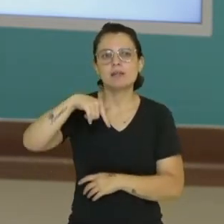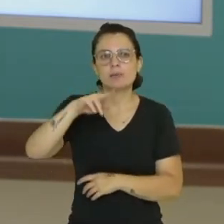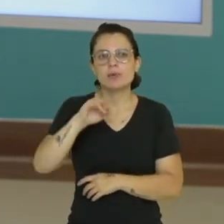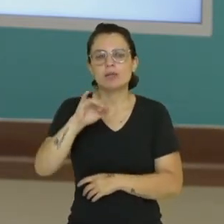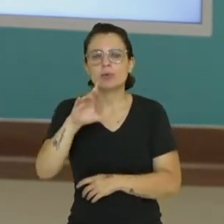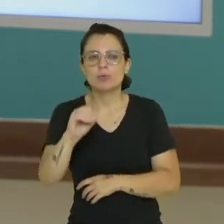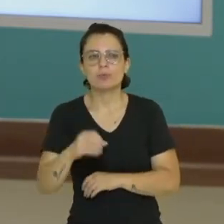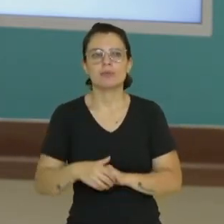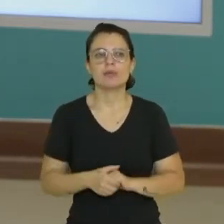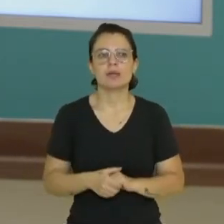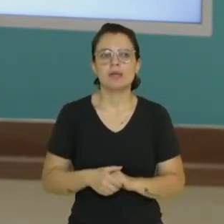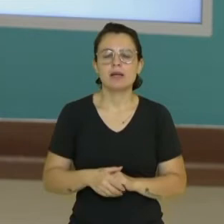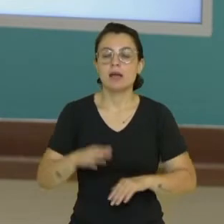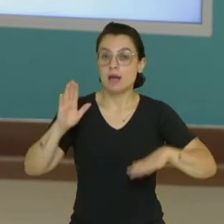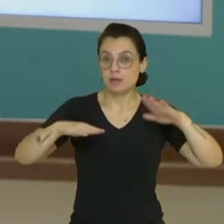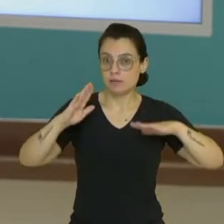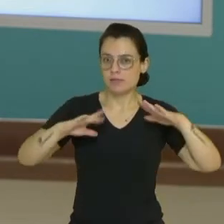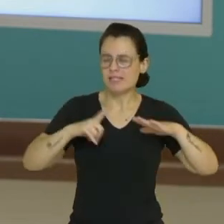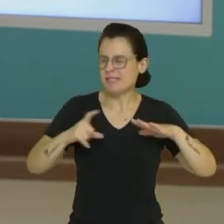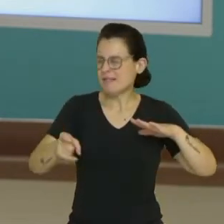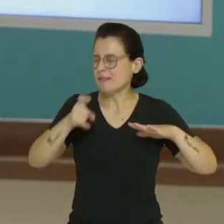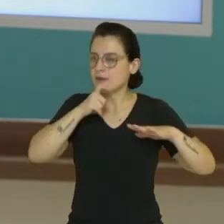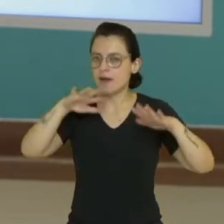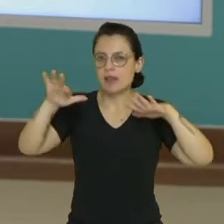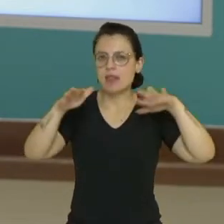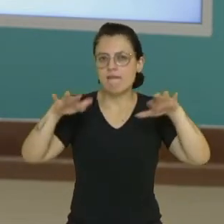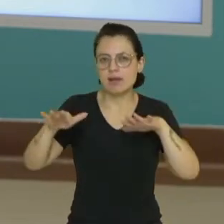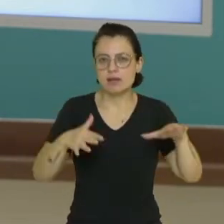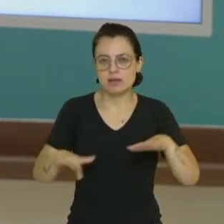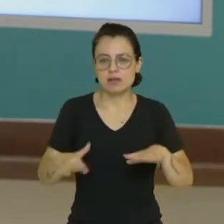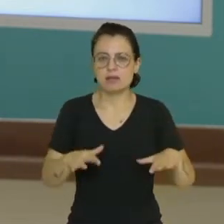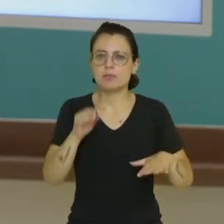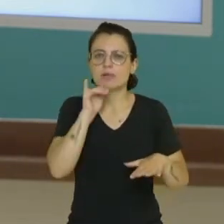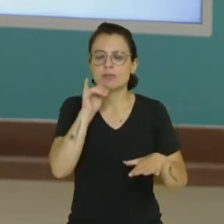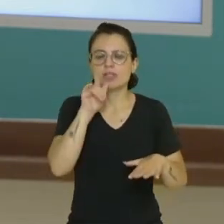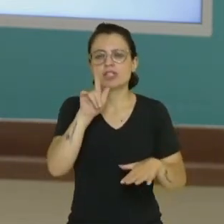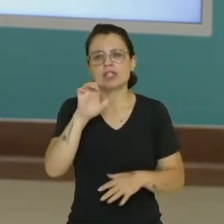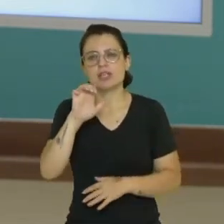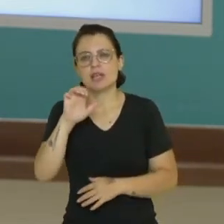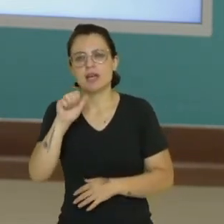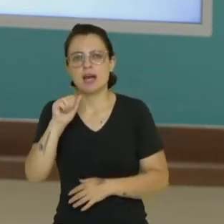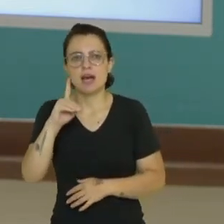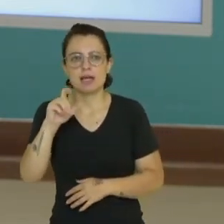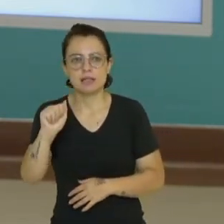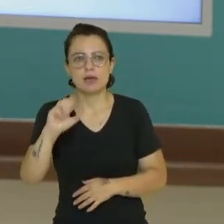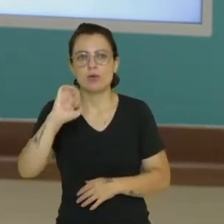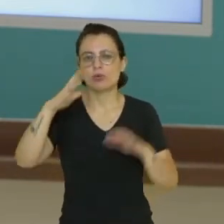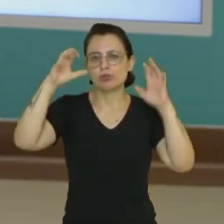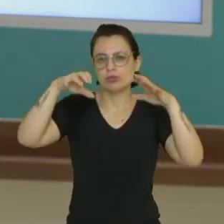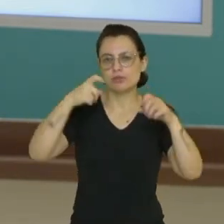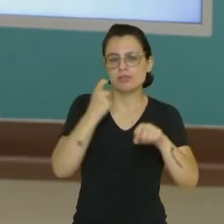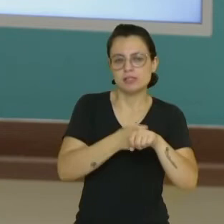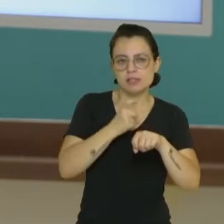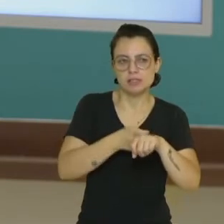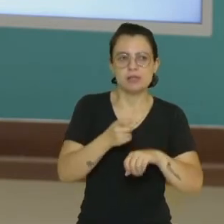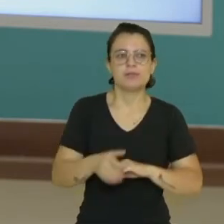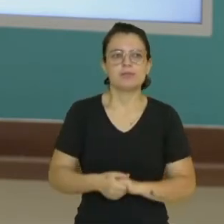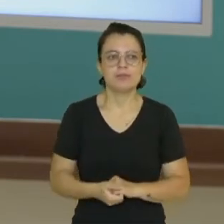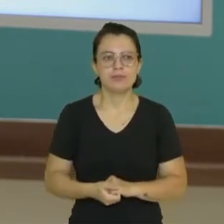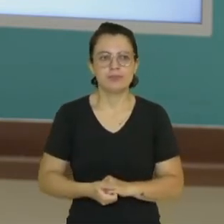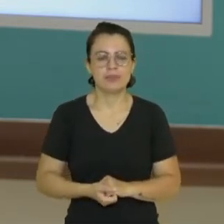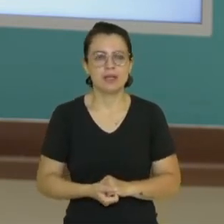Pode ser que numa região muito fria, neve, uma geada, caia granizo, água no estado